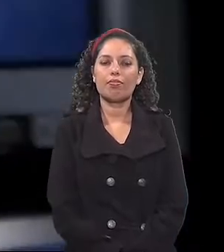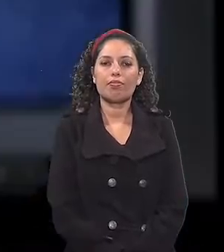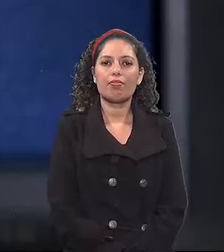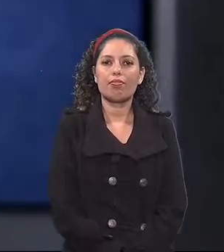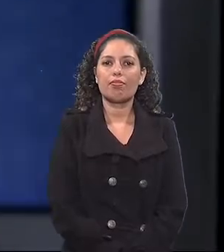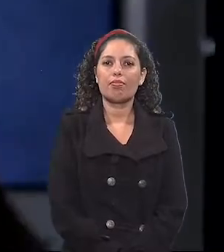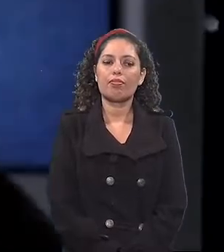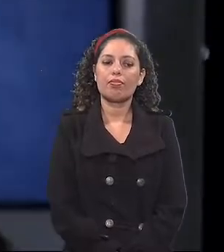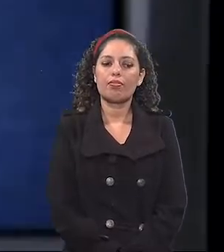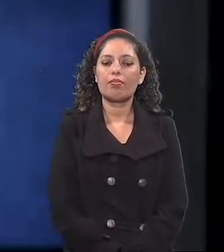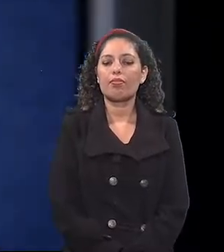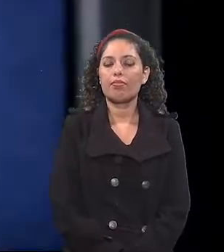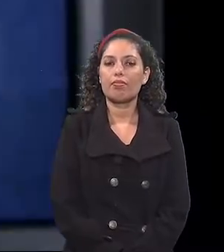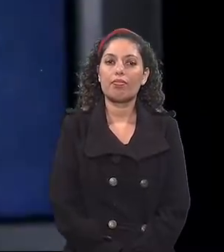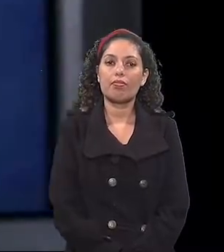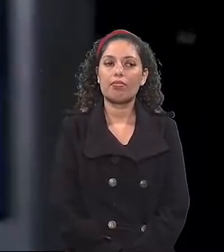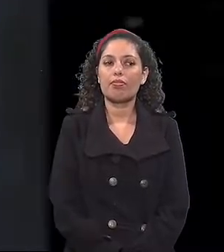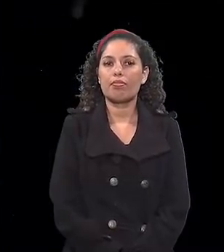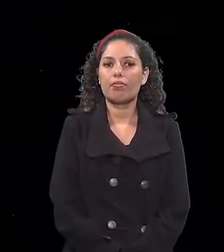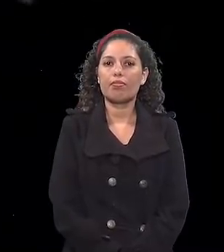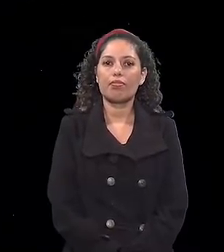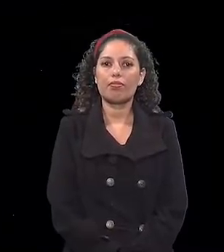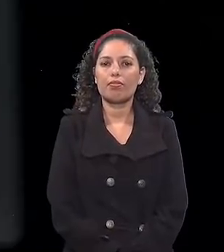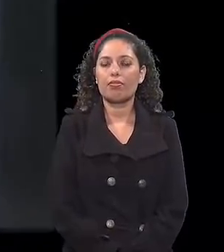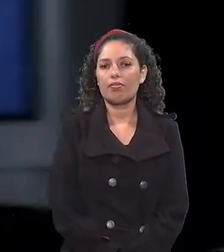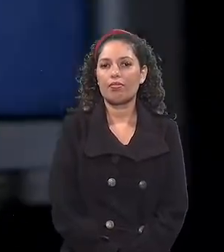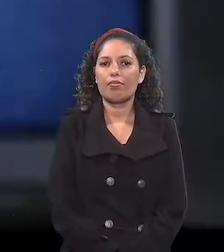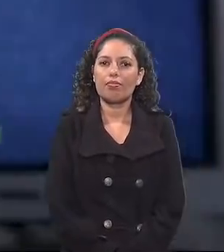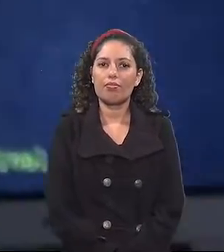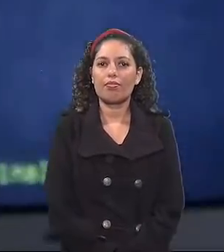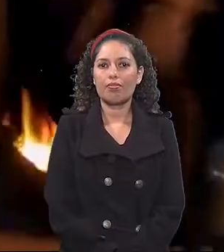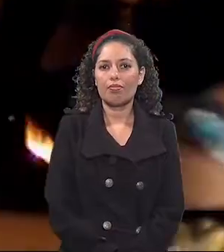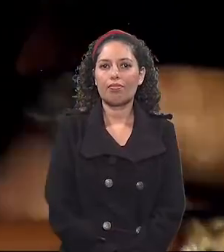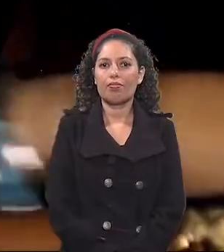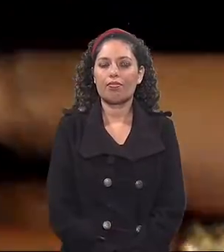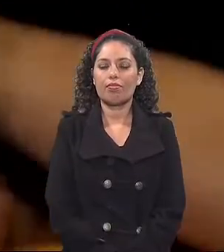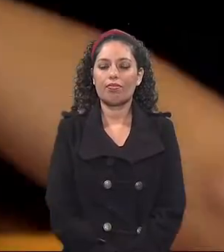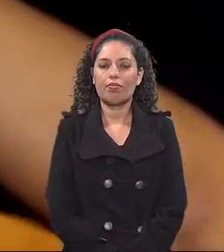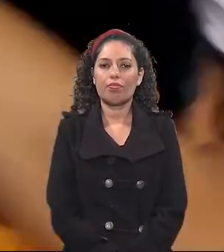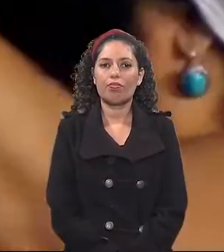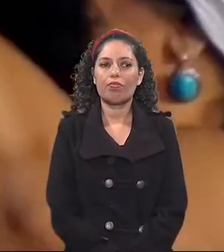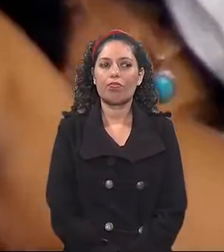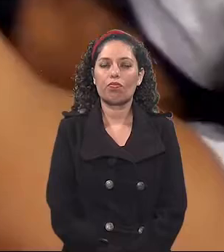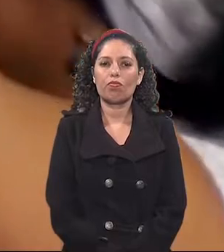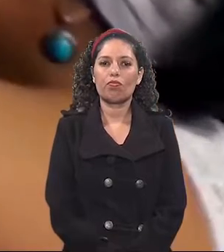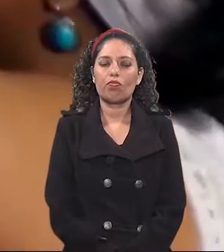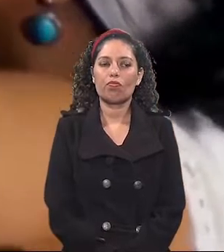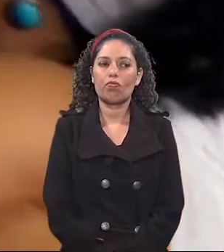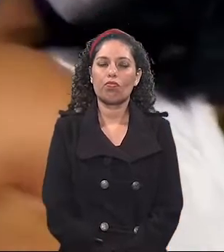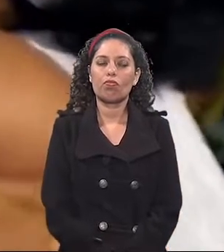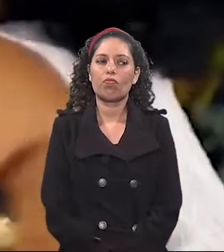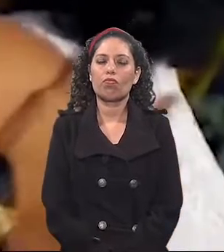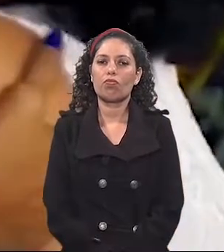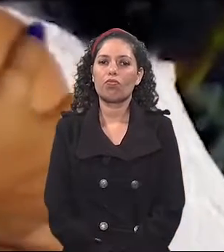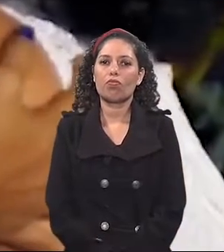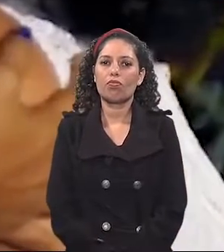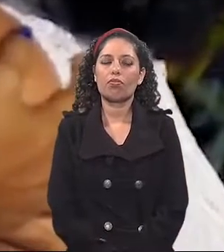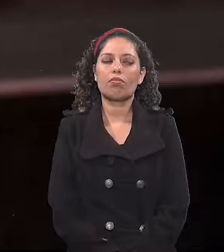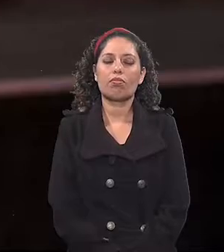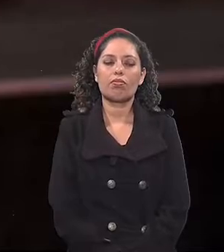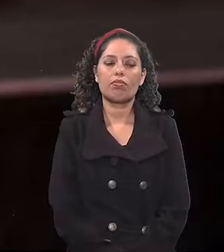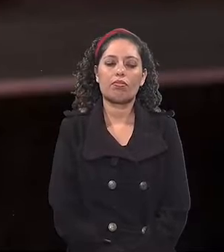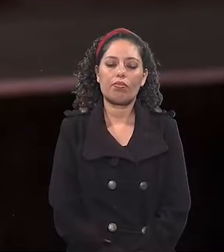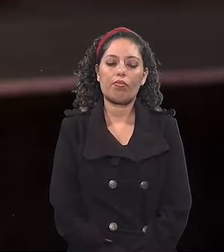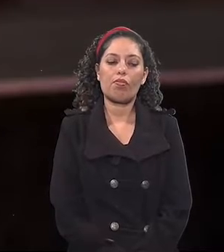do Estado, como muitos nos ferrando, se passando de aliado. É chegada a hora os divergentes se